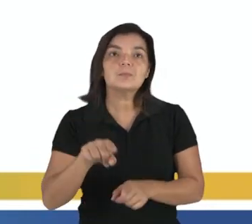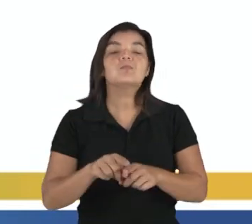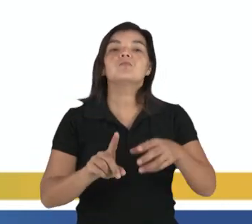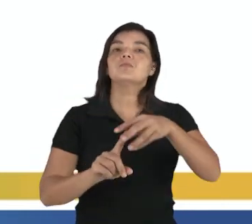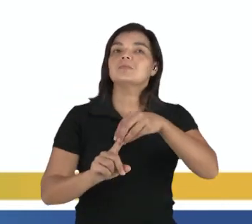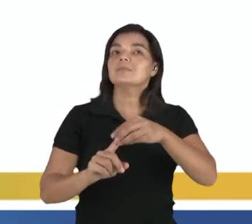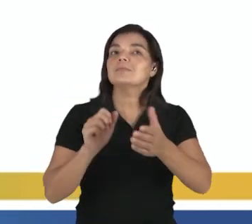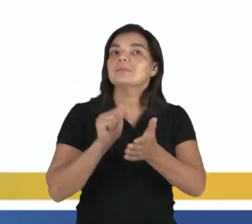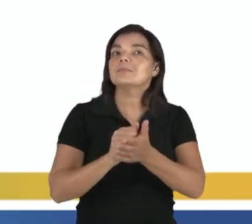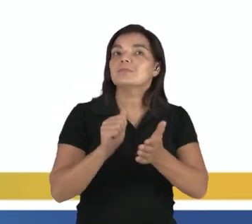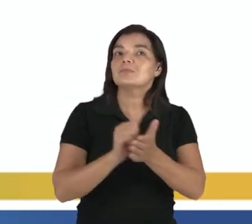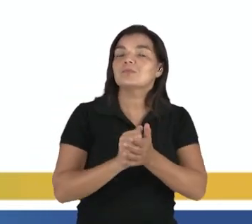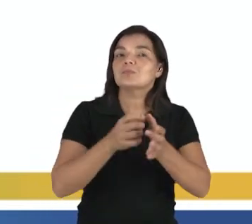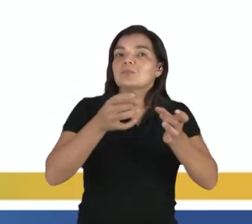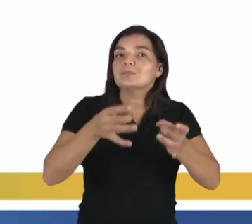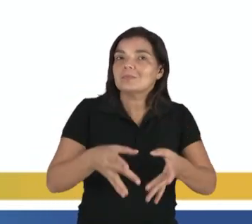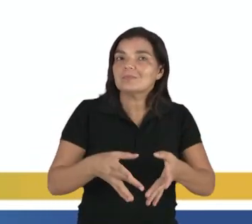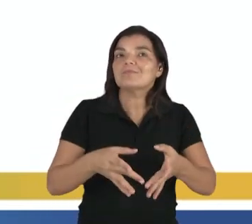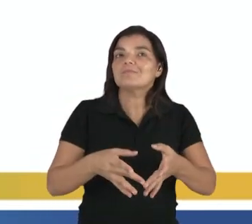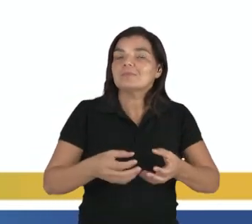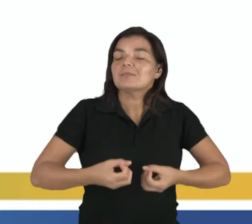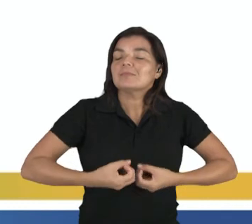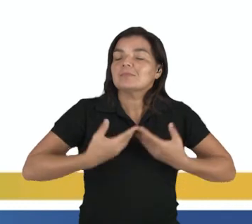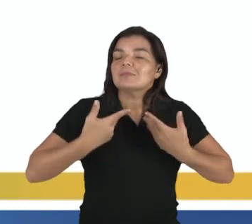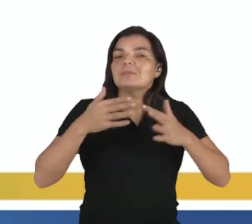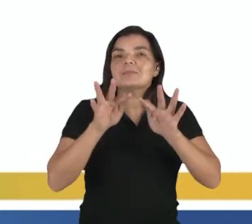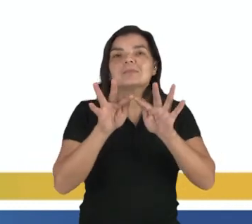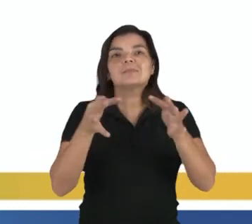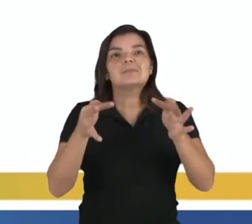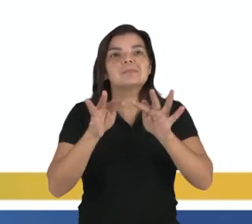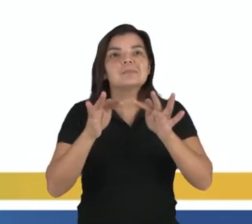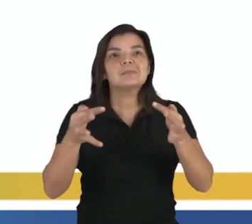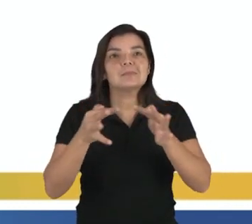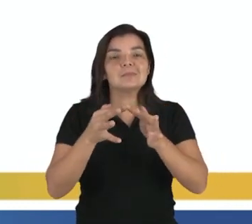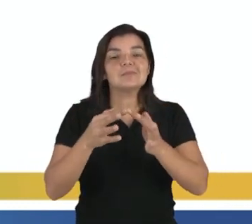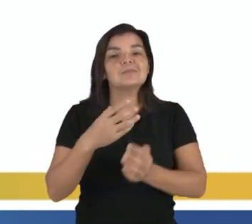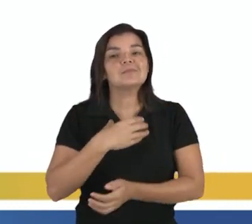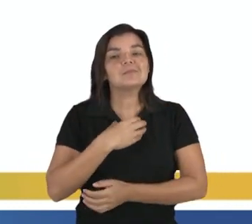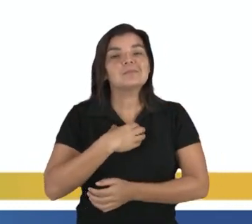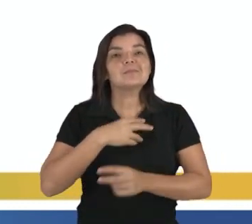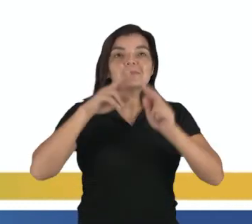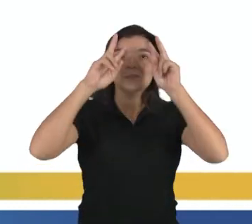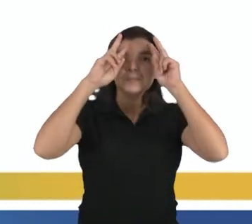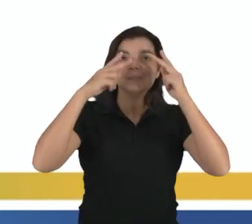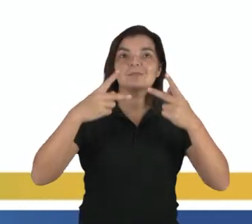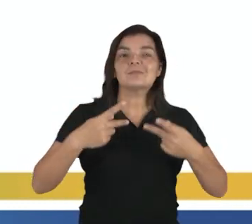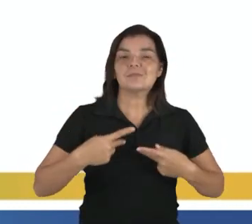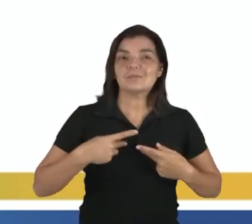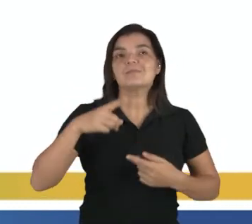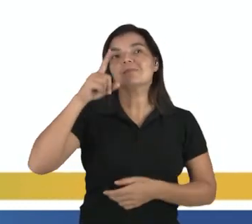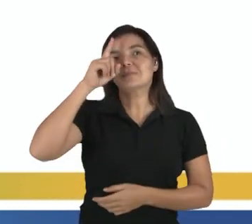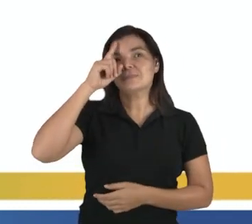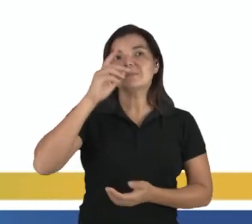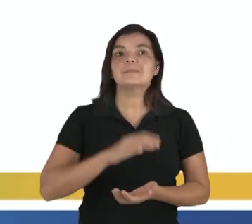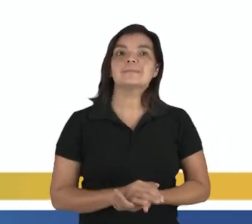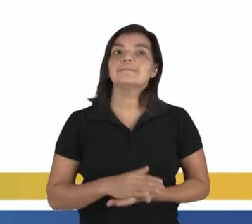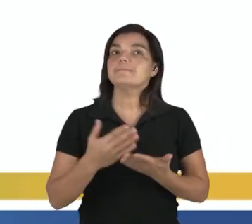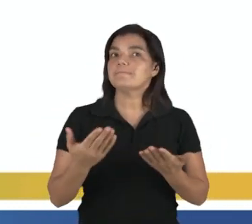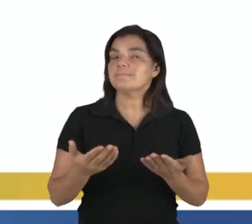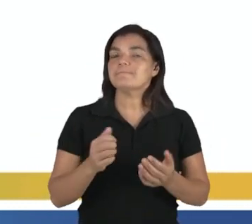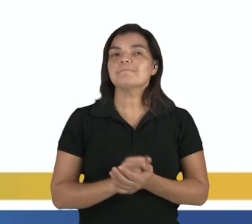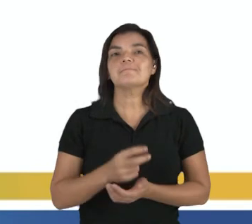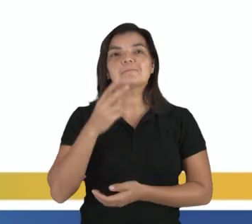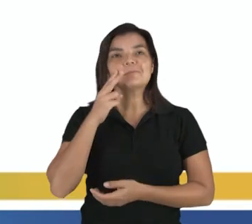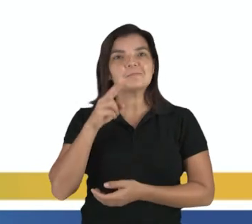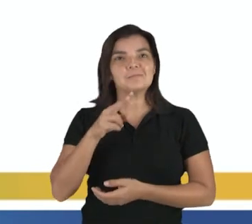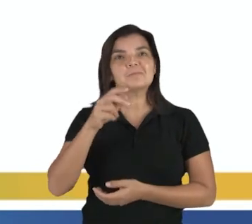tinha o objetivo de escrever sua última obra inspirado na simplicidade dos gestos humanos, rotineiros. E